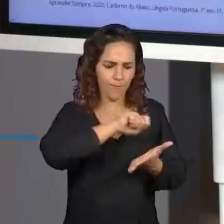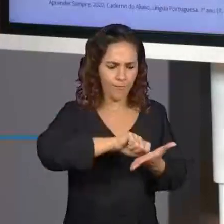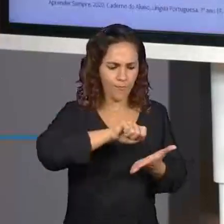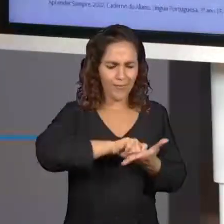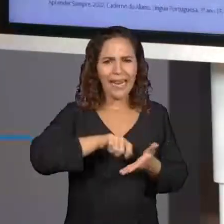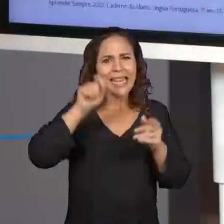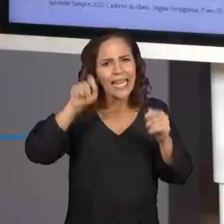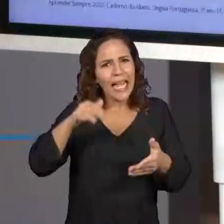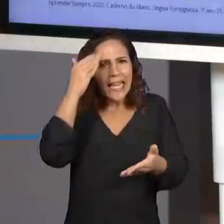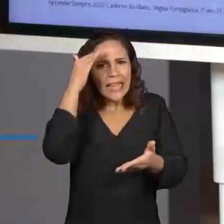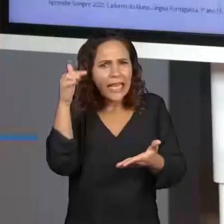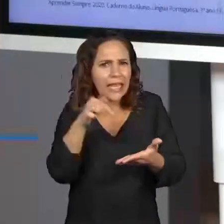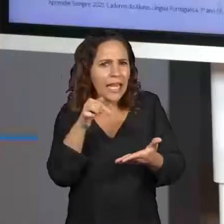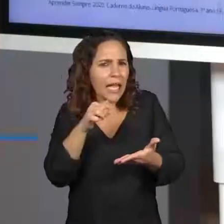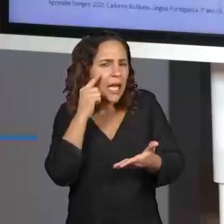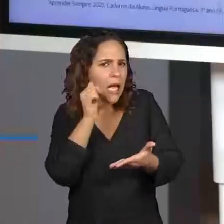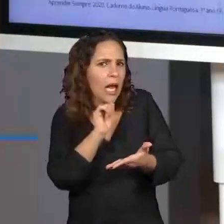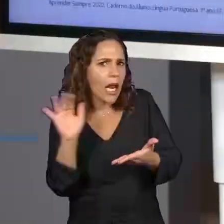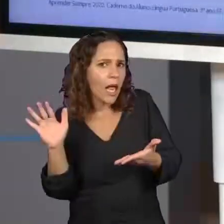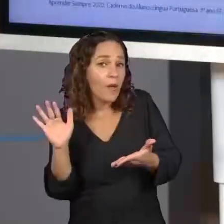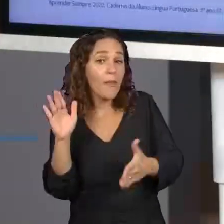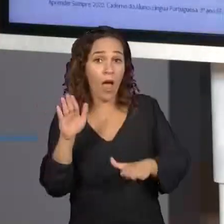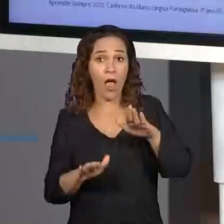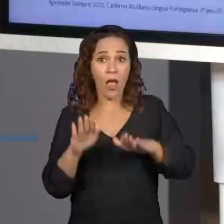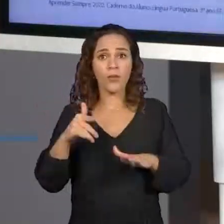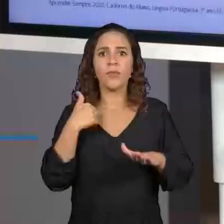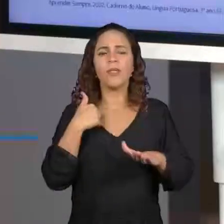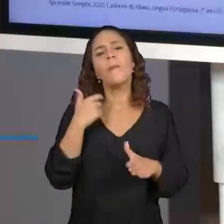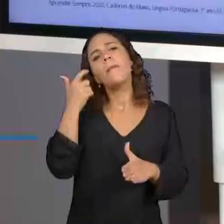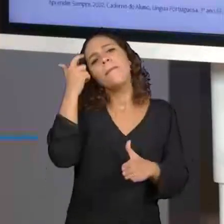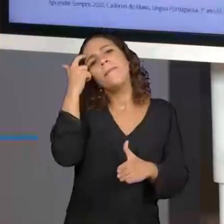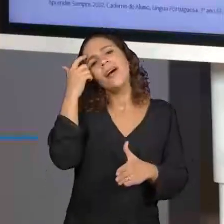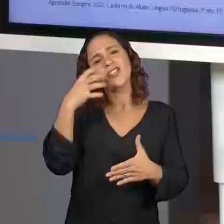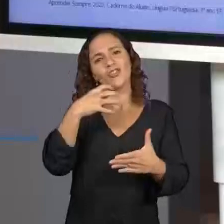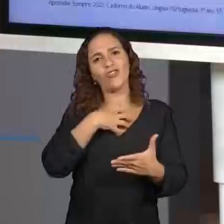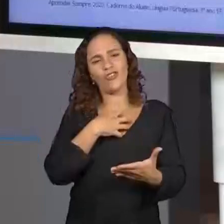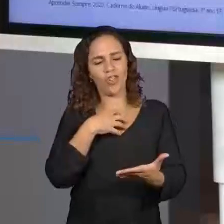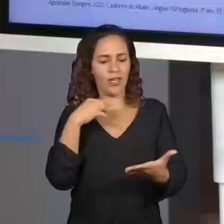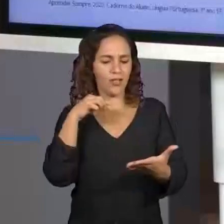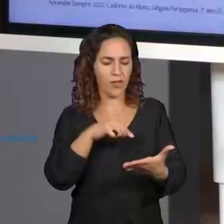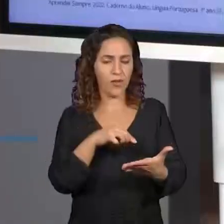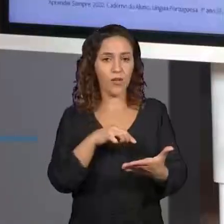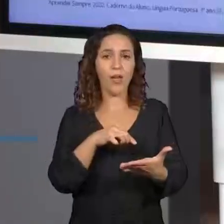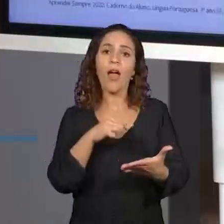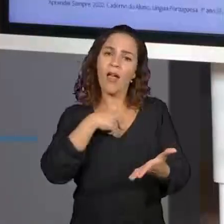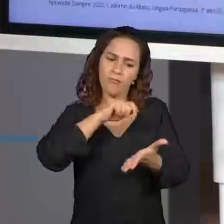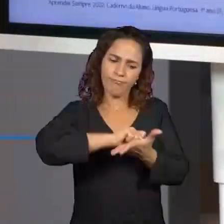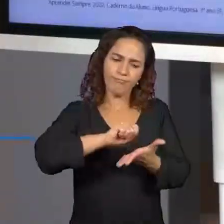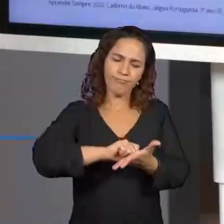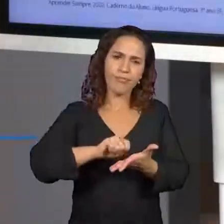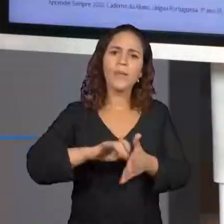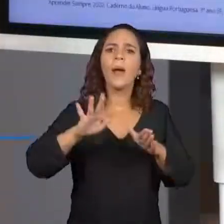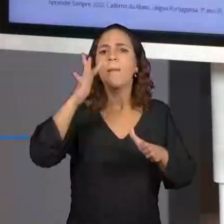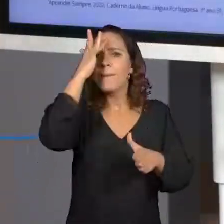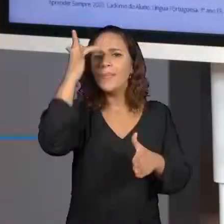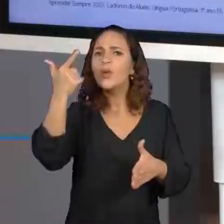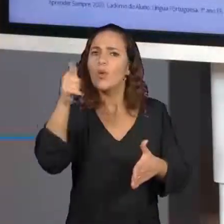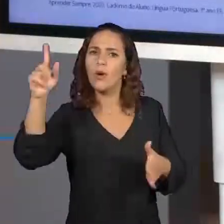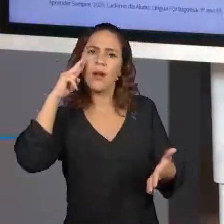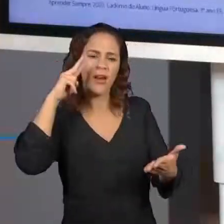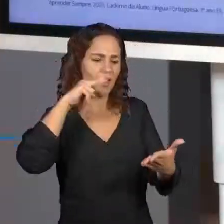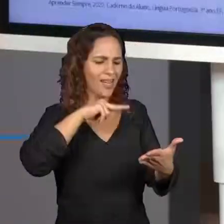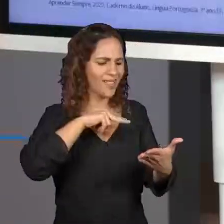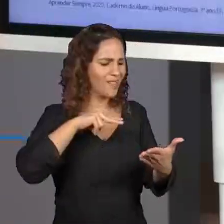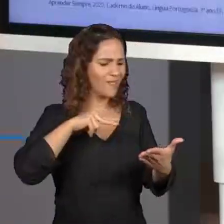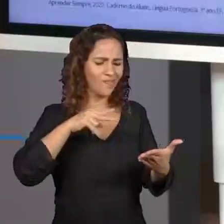porque muitas vezes nós pensamos numa ideia, passamos elas para o papel, mas nem sempre ela é fácil de ser compreendida